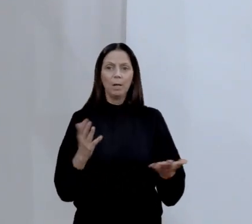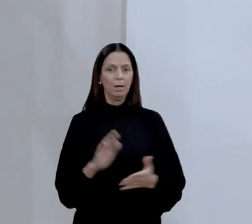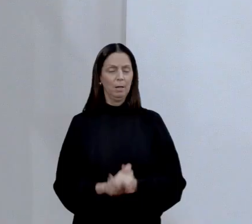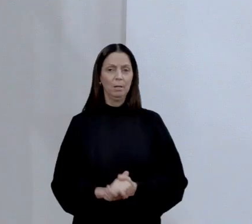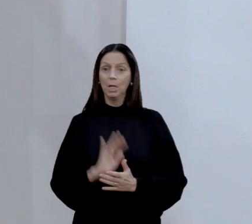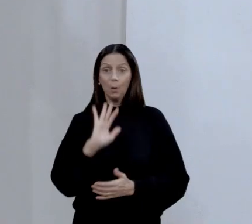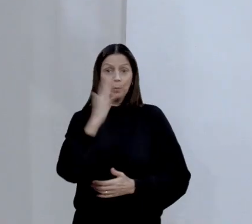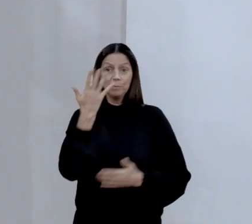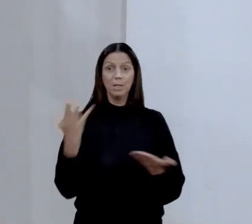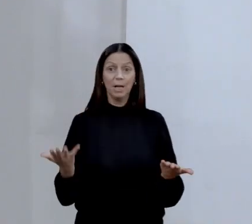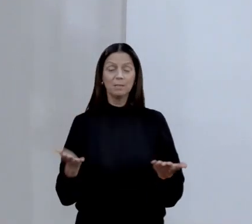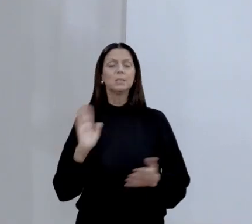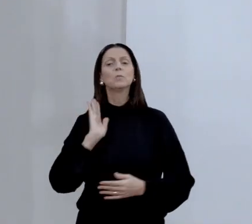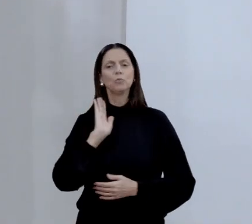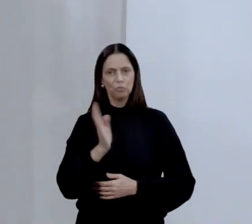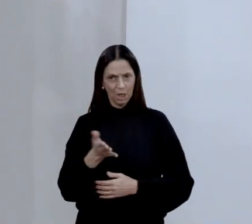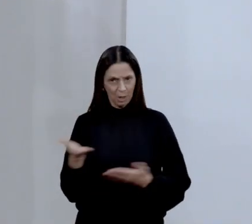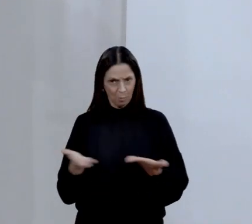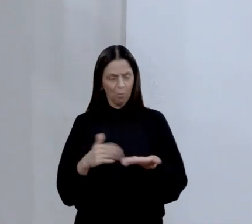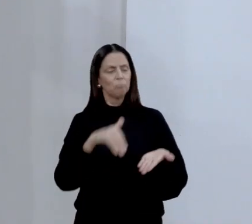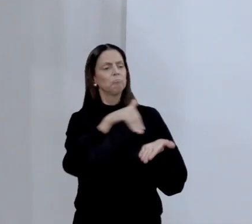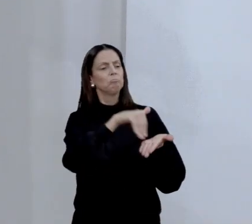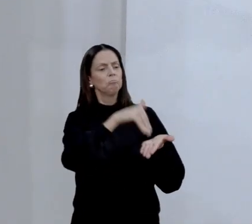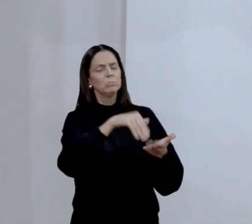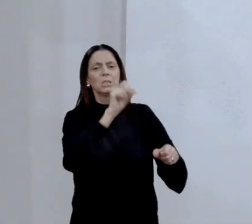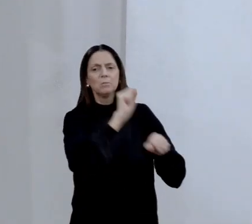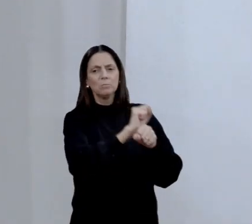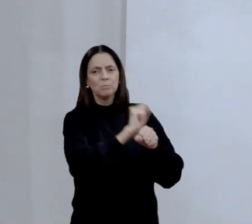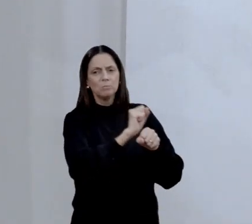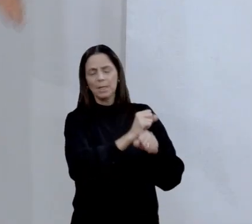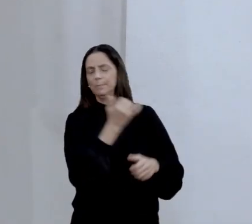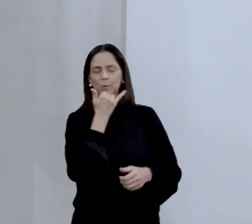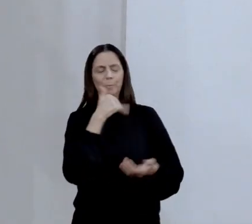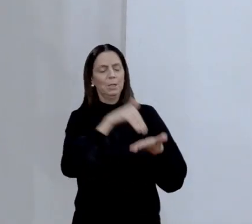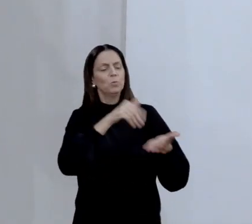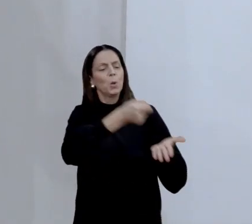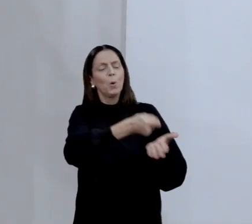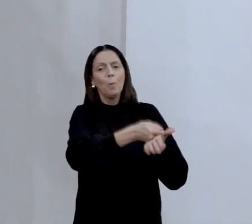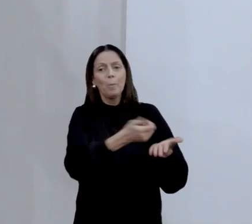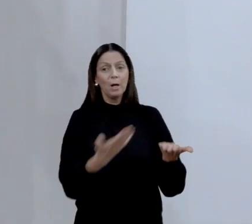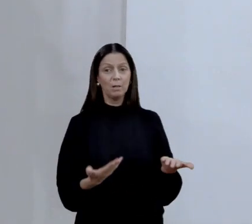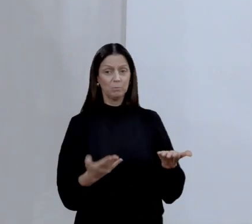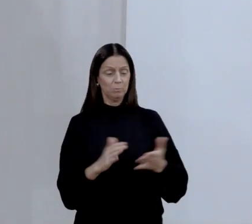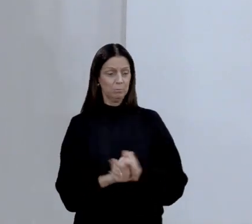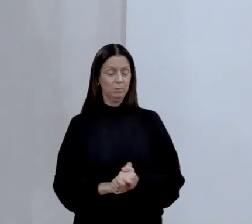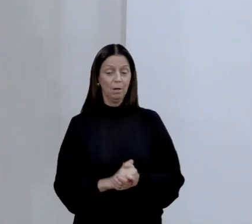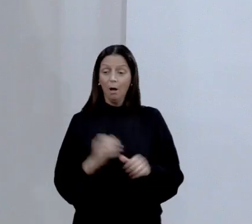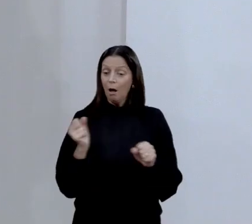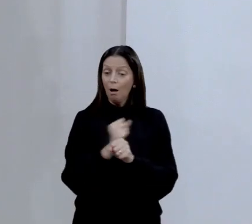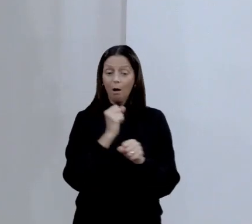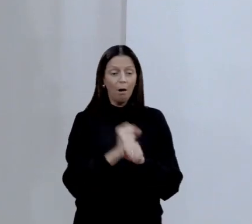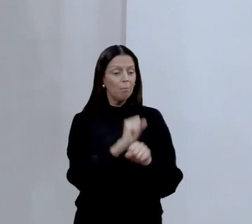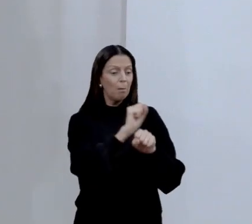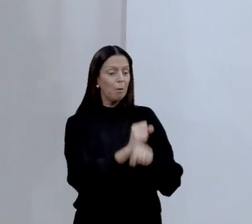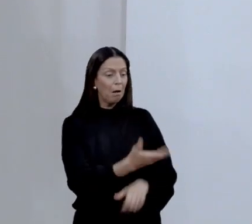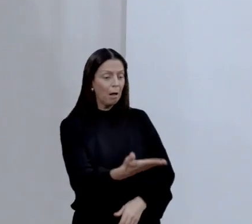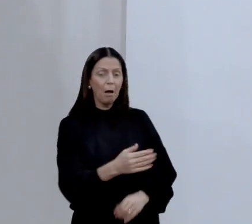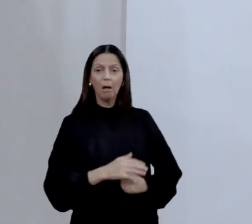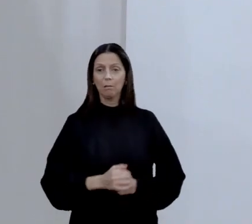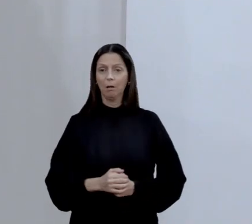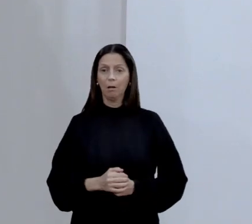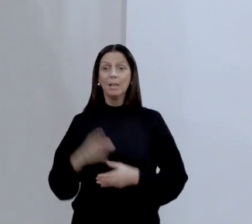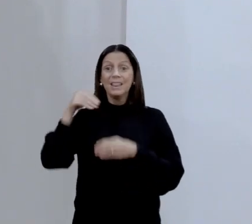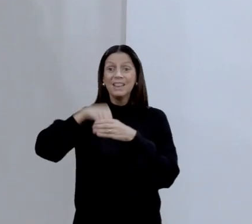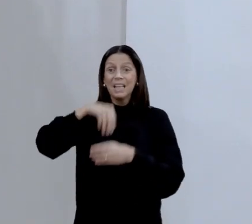Dirck, aí tem situações que, além de não andar por conta de tudo que tem acontecido na nossa cidade, às vezes fica uma morosidade interna dentro